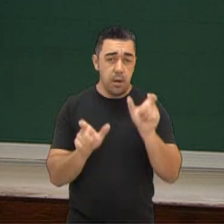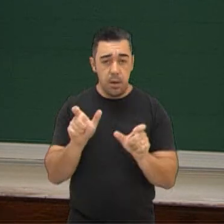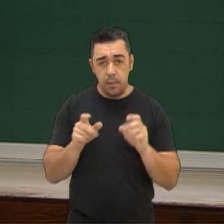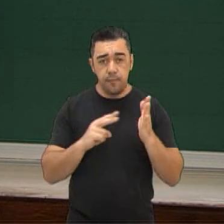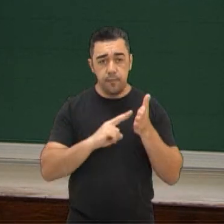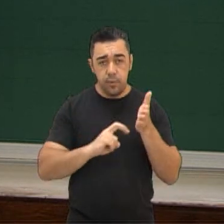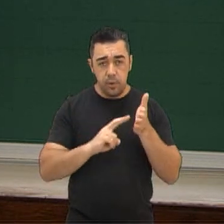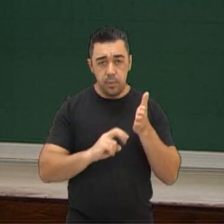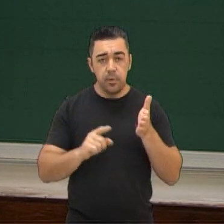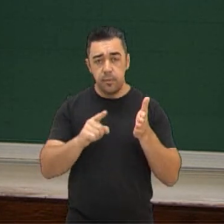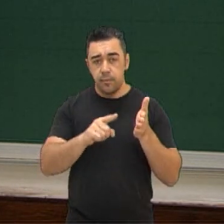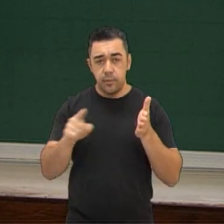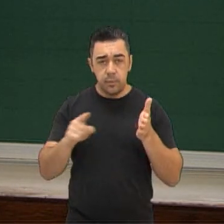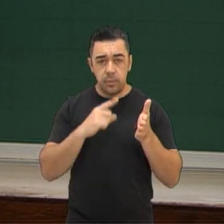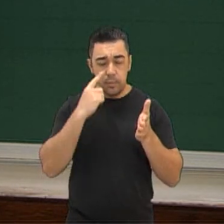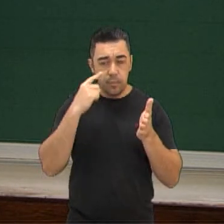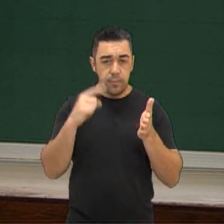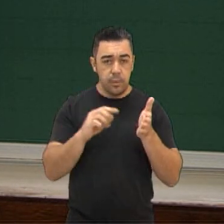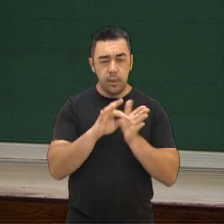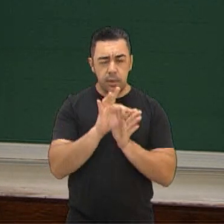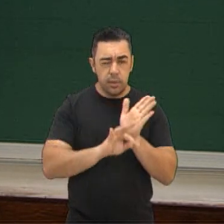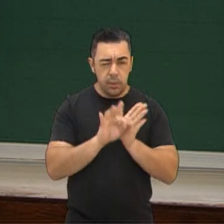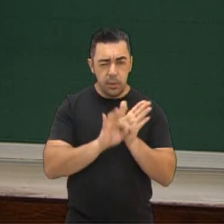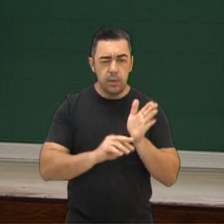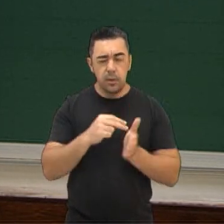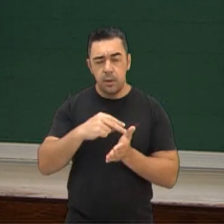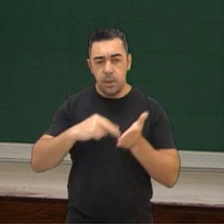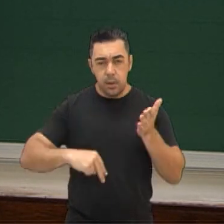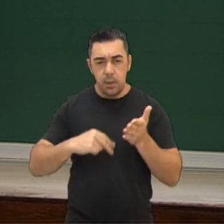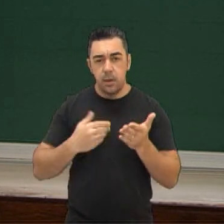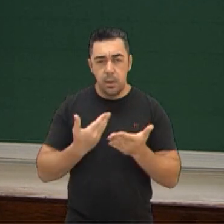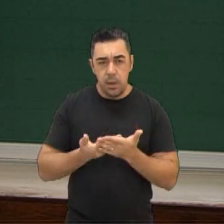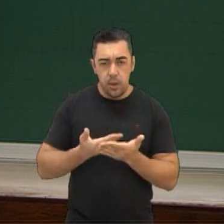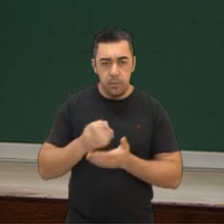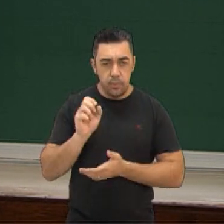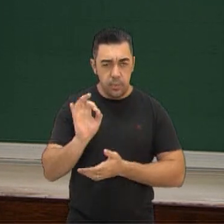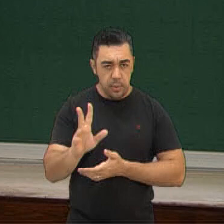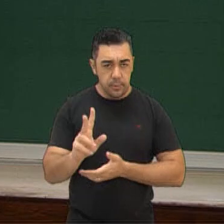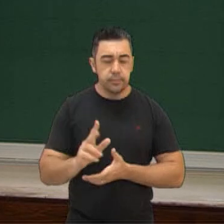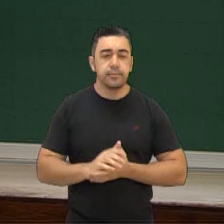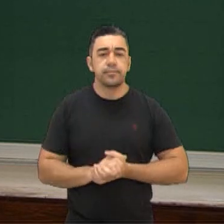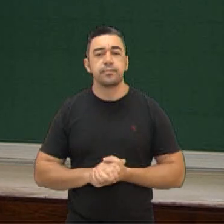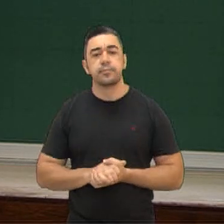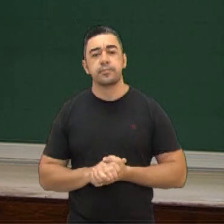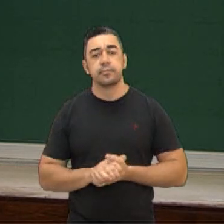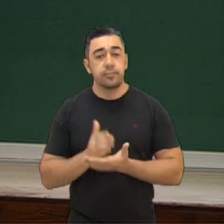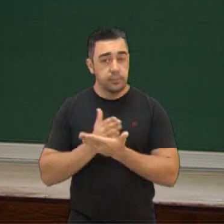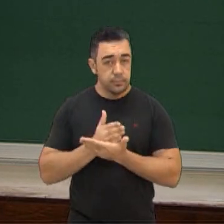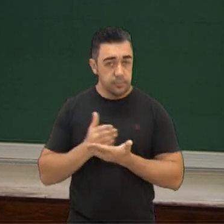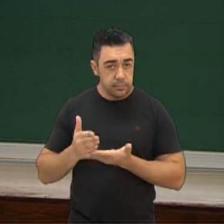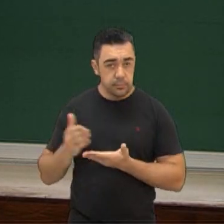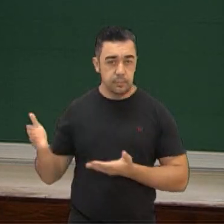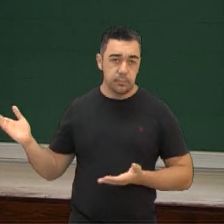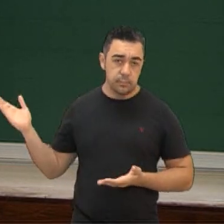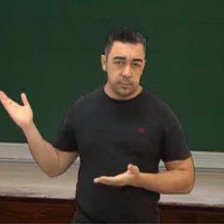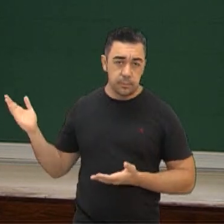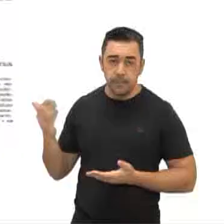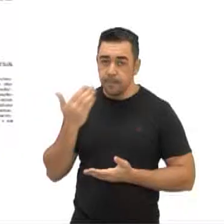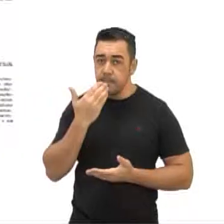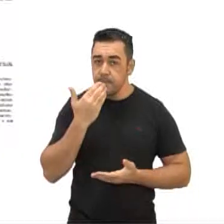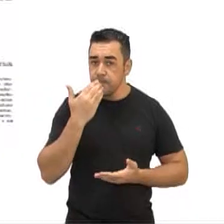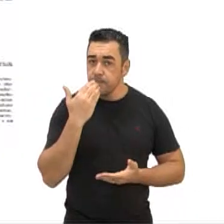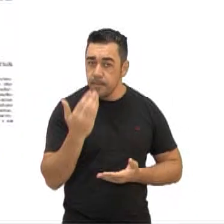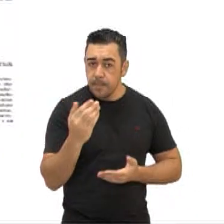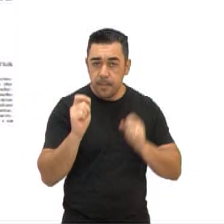no decorrer dos textos que nós formos lendo, no decorrer da aula, certo? Para iniciarmos, eu peço a você